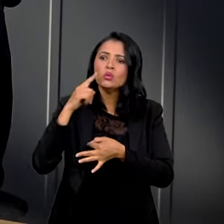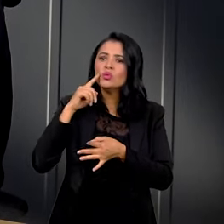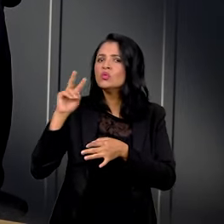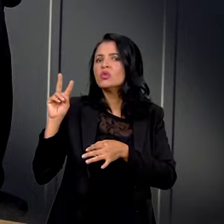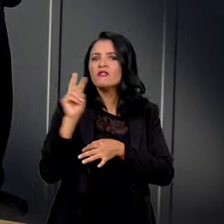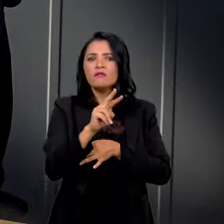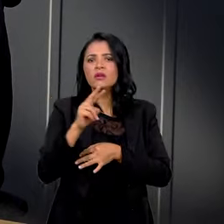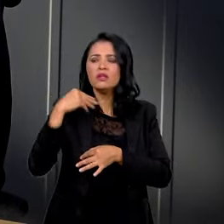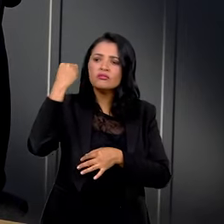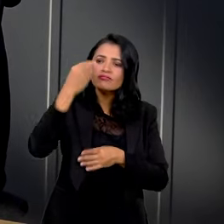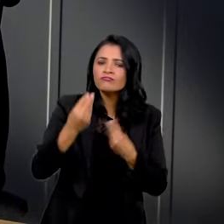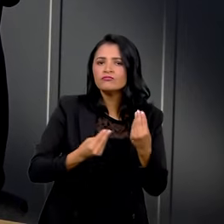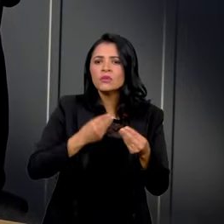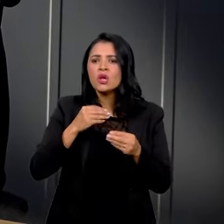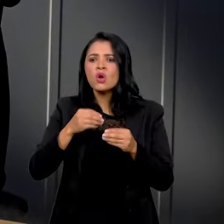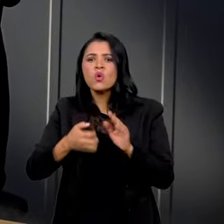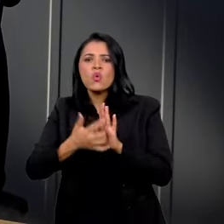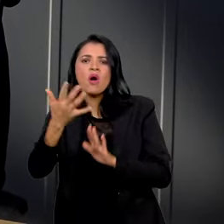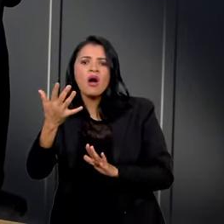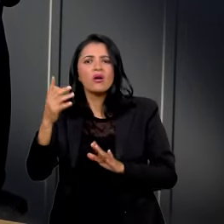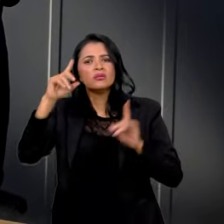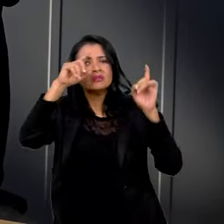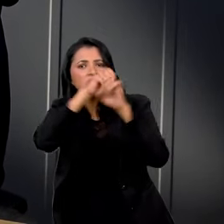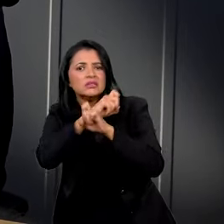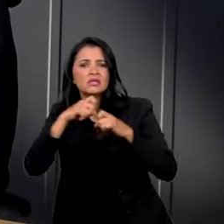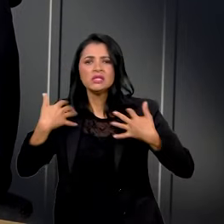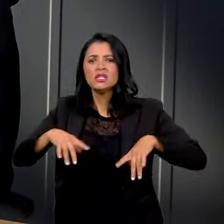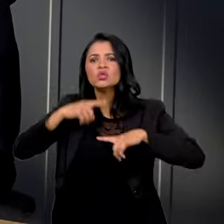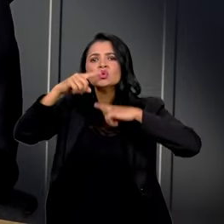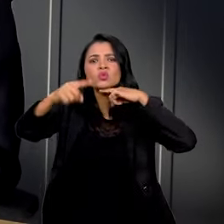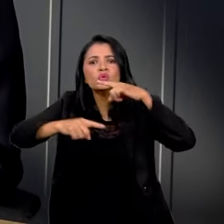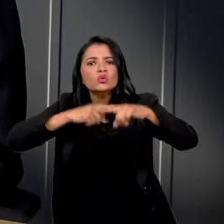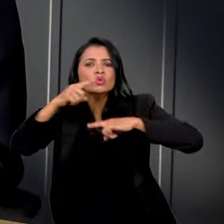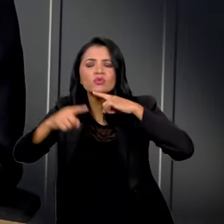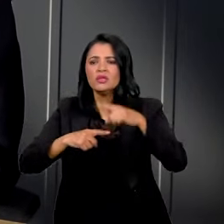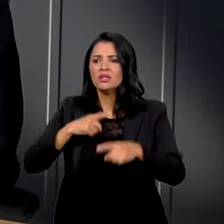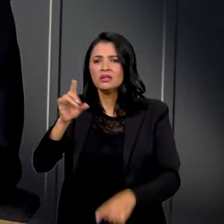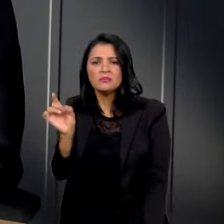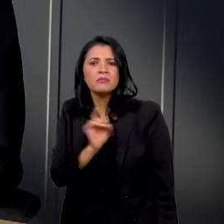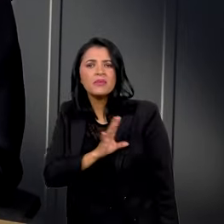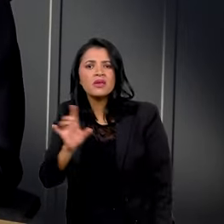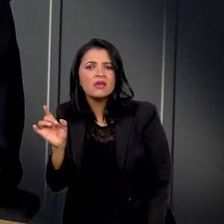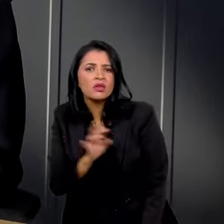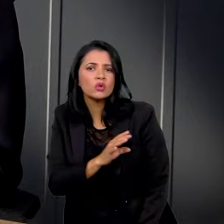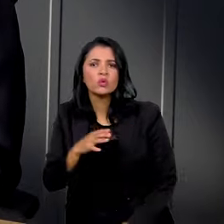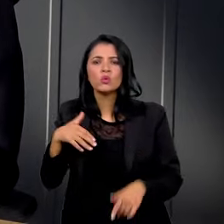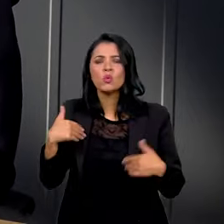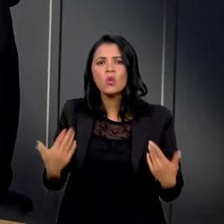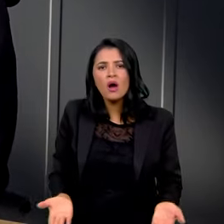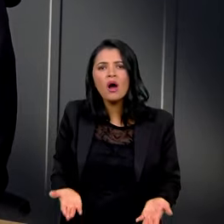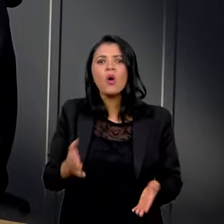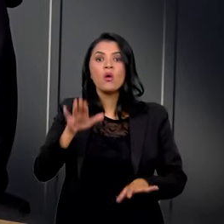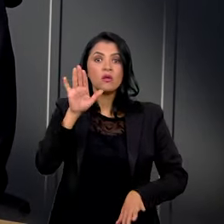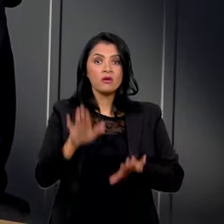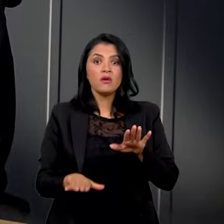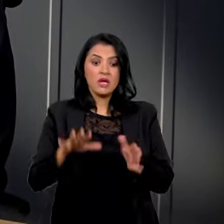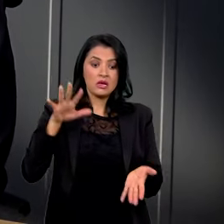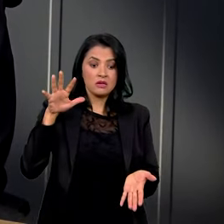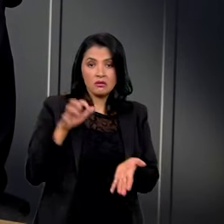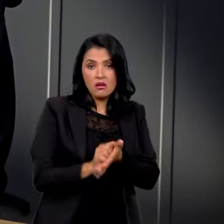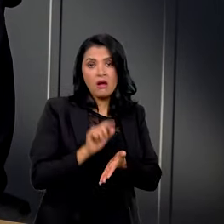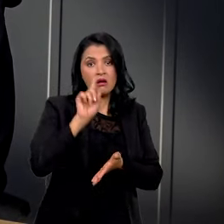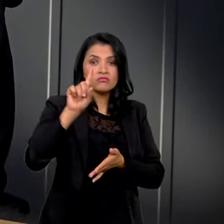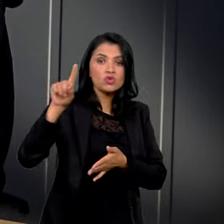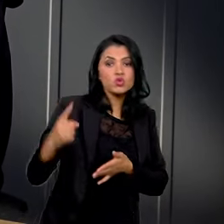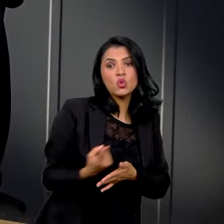cadastro ele é só uma pontinha final de um trabalho que tá sendo desenvolvido antes e que é tão importante quanto né que é o trabalho da escuta que é o